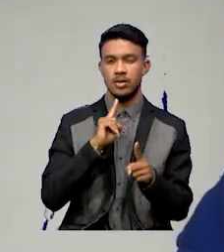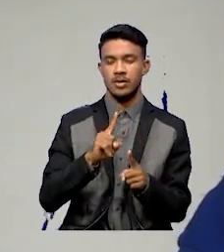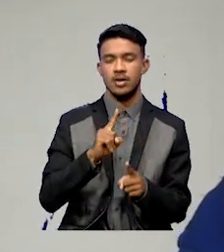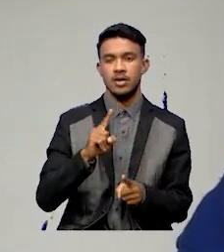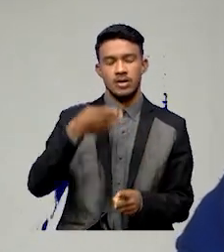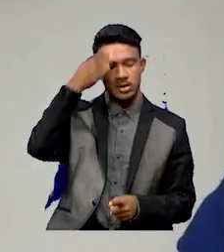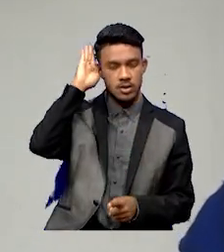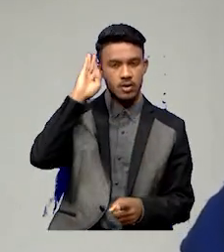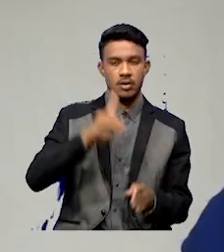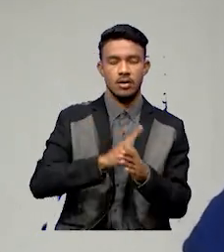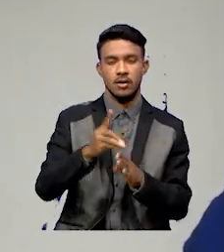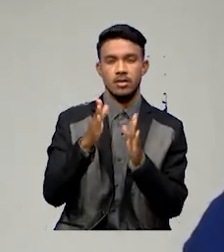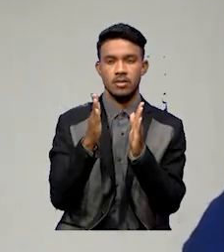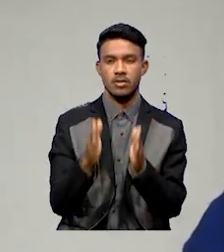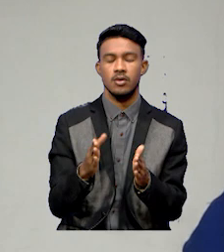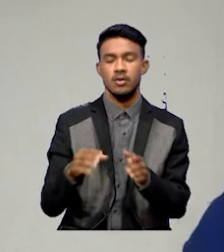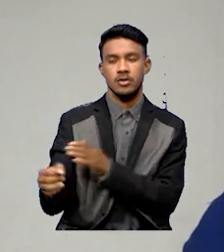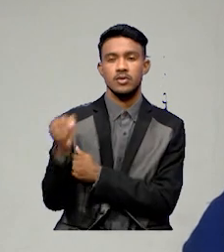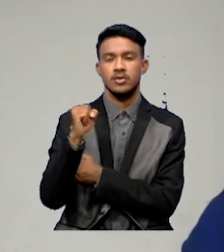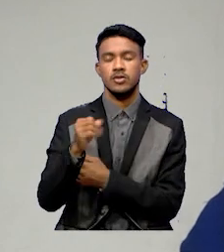o insa tu introdus esforso atau halo prevensau.